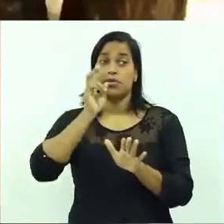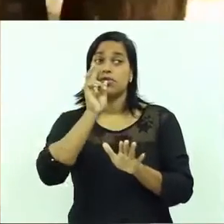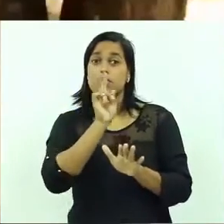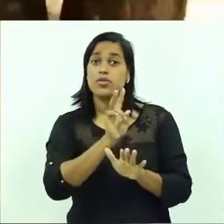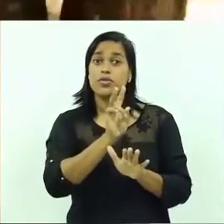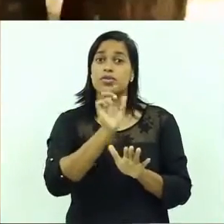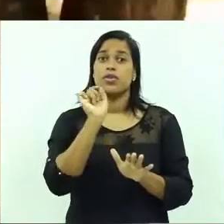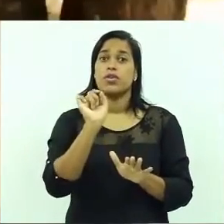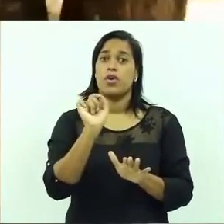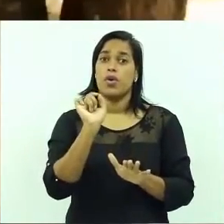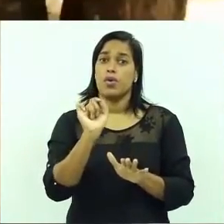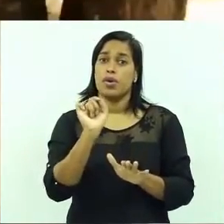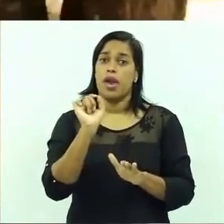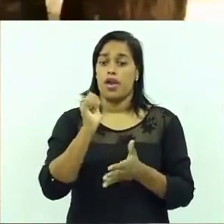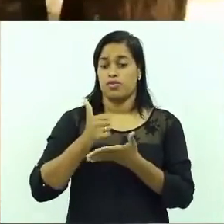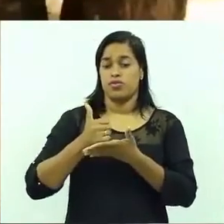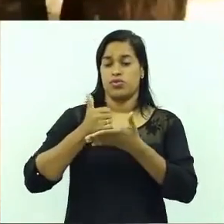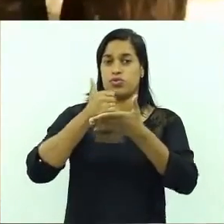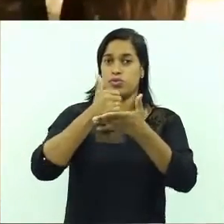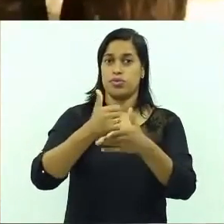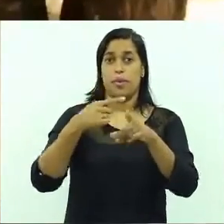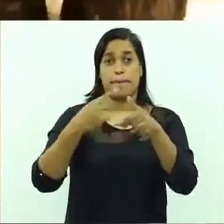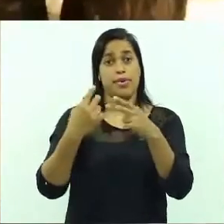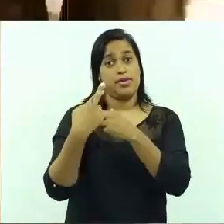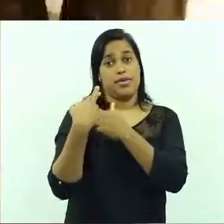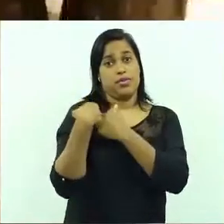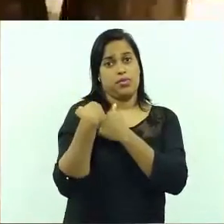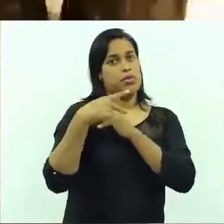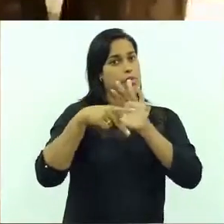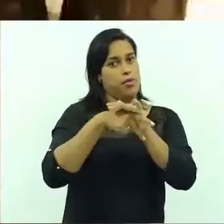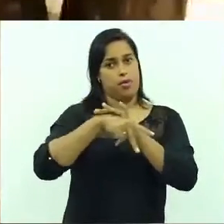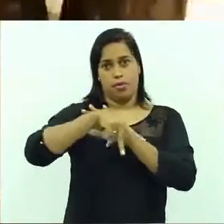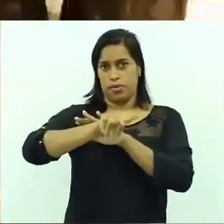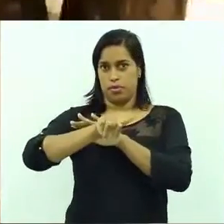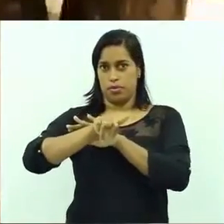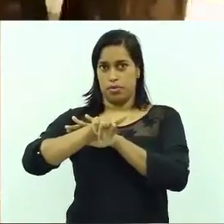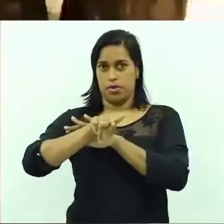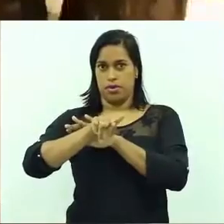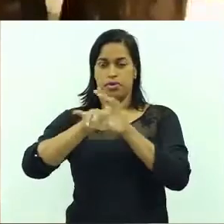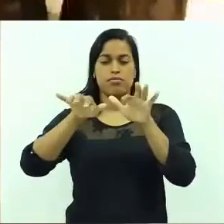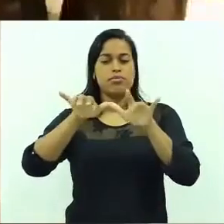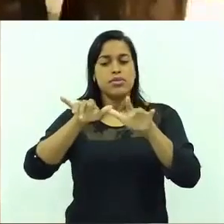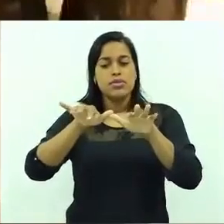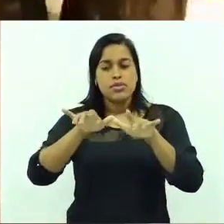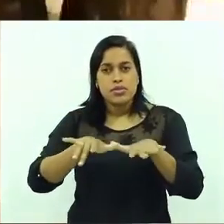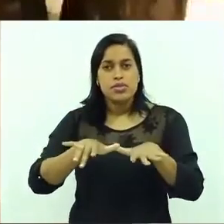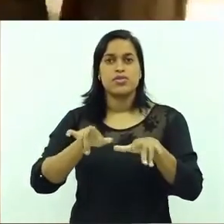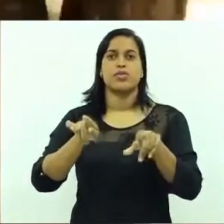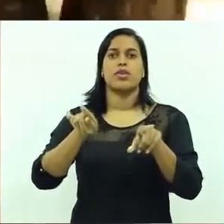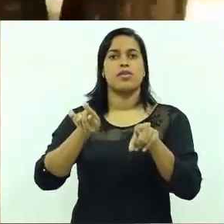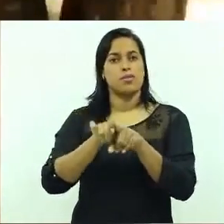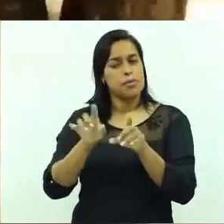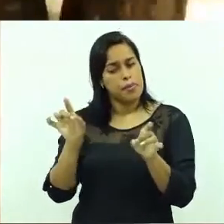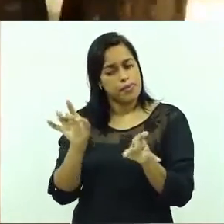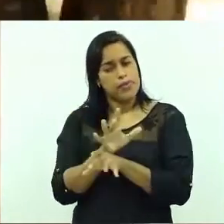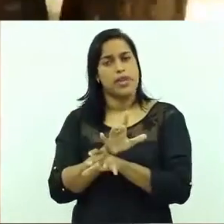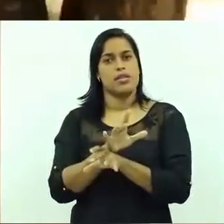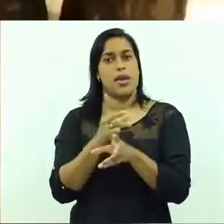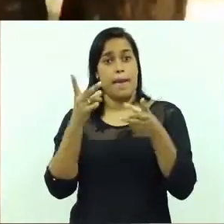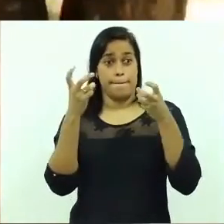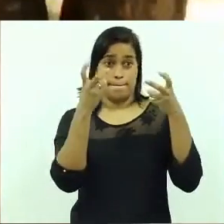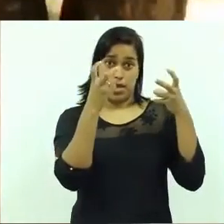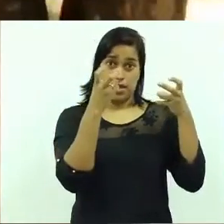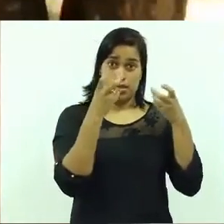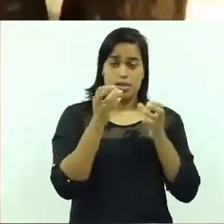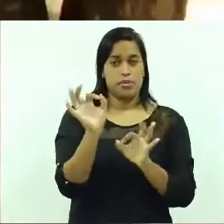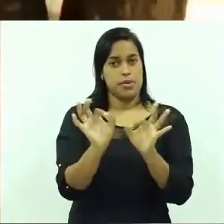que apoio é ajuda, mas a responsabilidade é sua. Escrevemos o plano de negócio, demos o acabamento, fizemos os